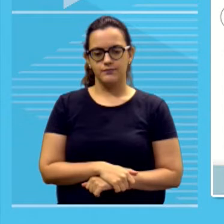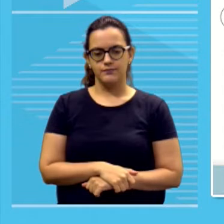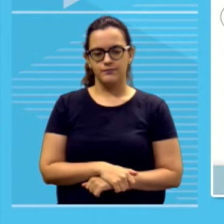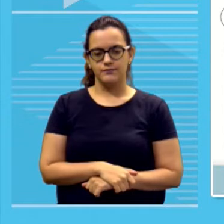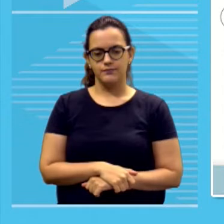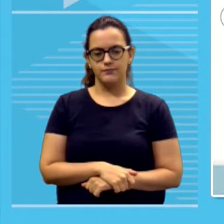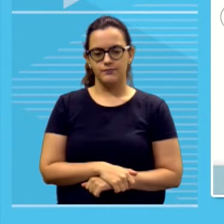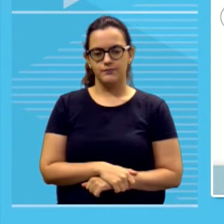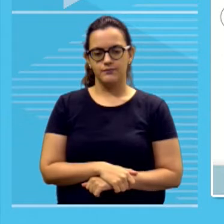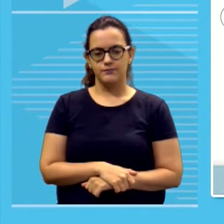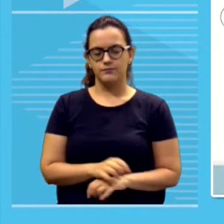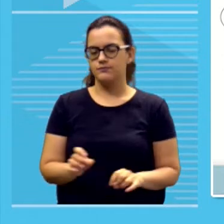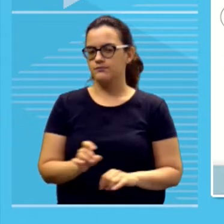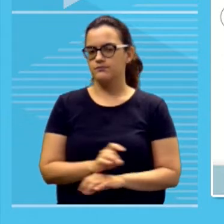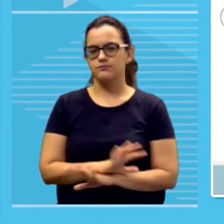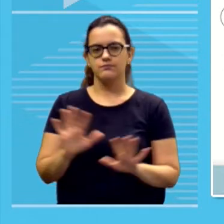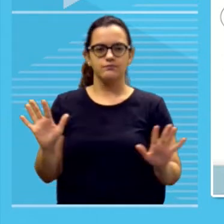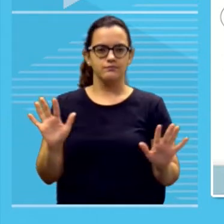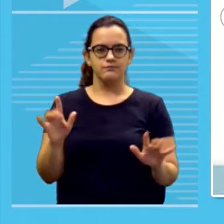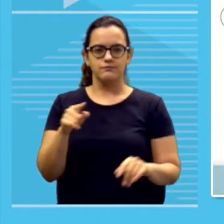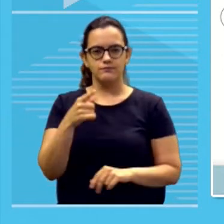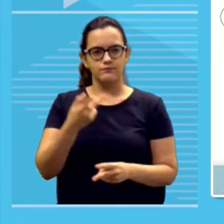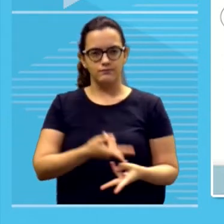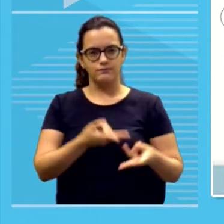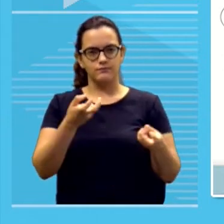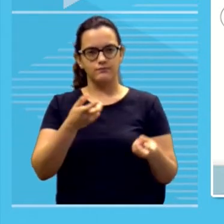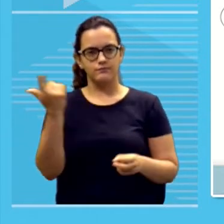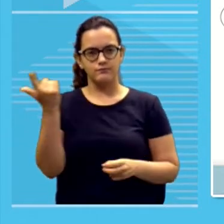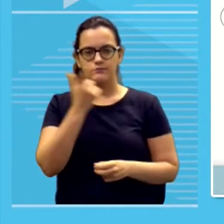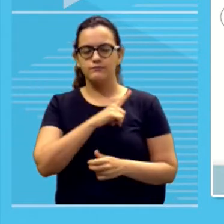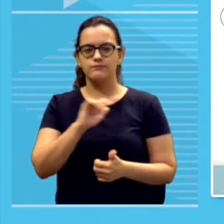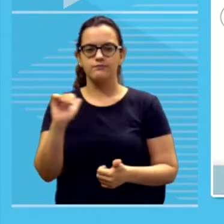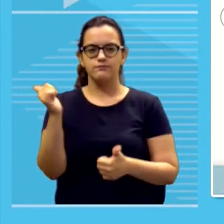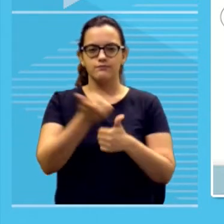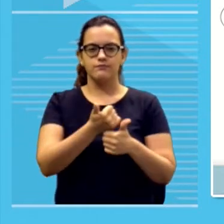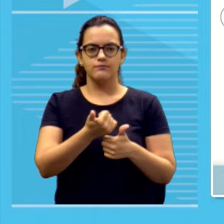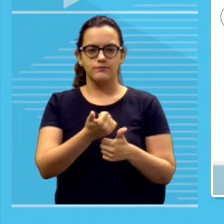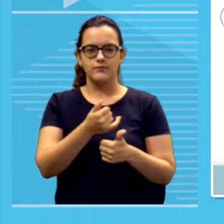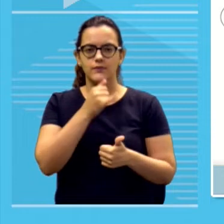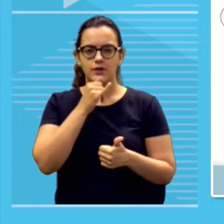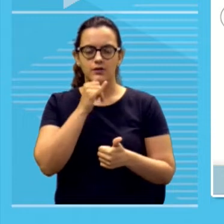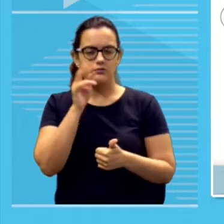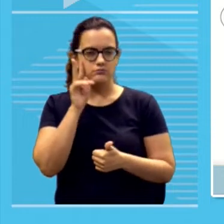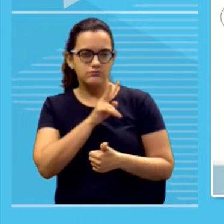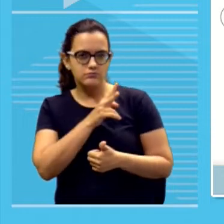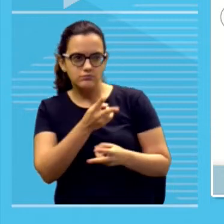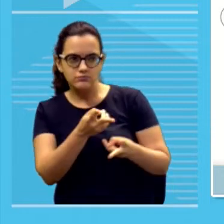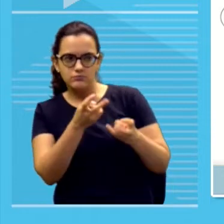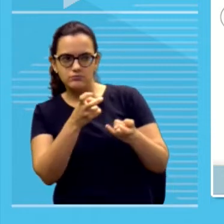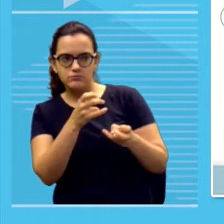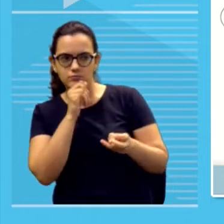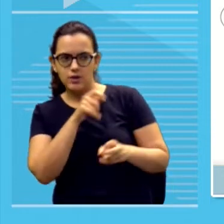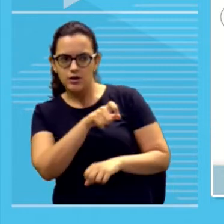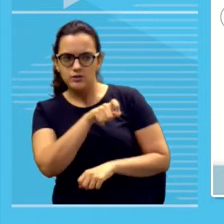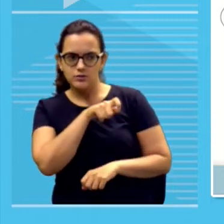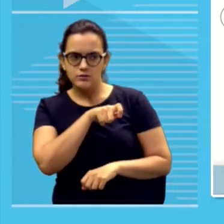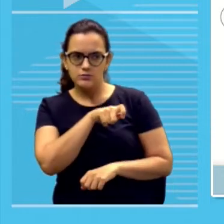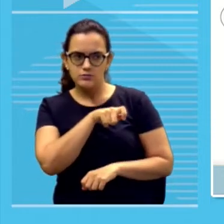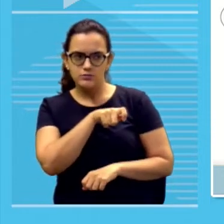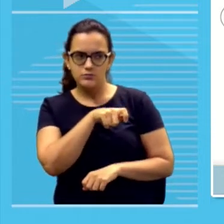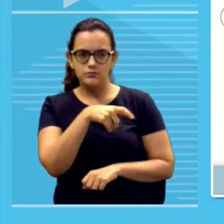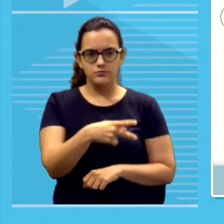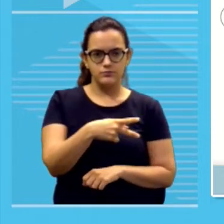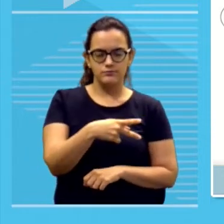pronto gente Você viu que eu só fiz substituir e eu tive um pequeno Cuidado lá na hora de substituir o XP